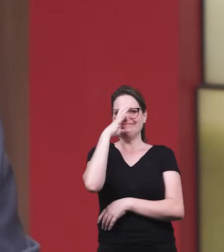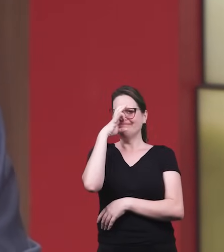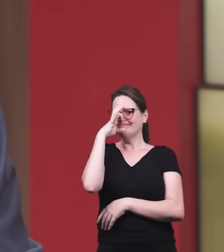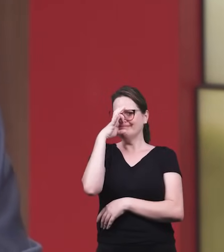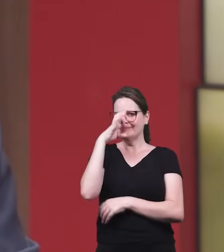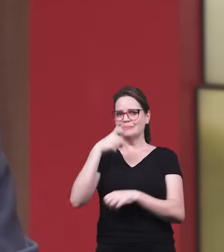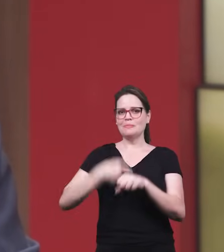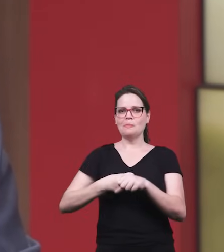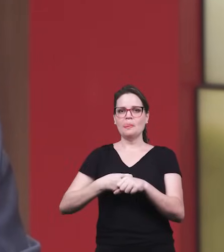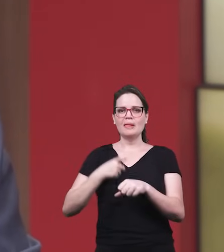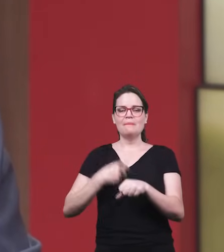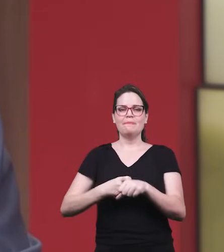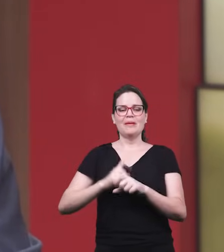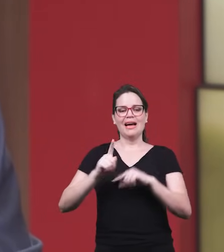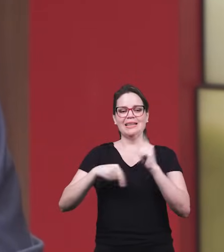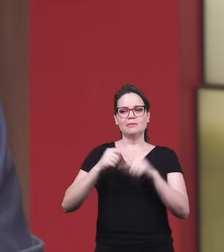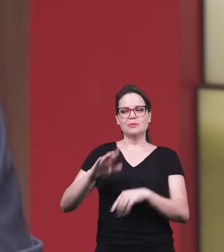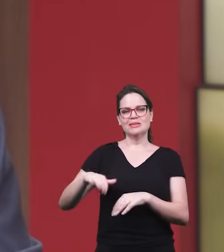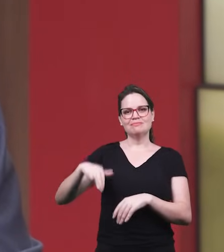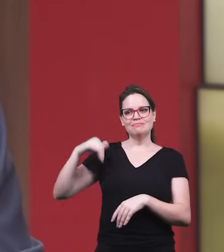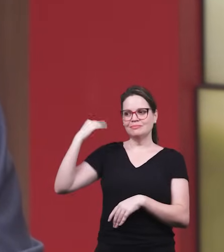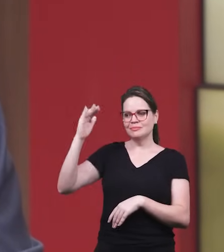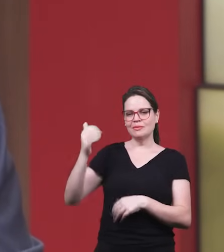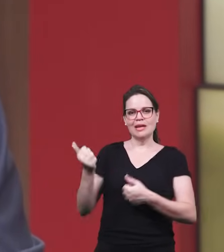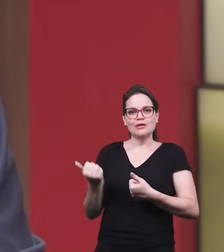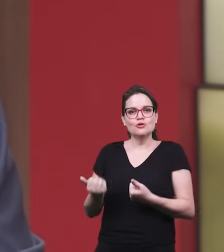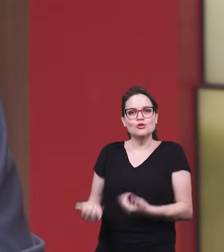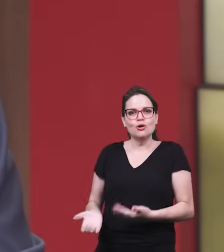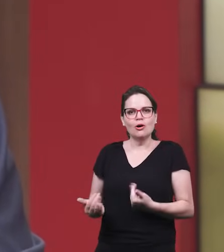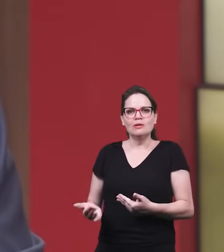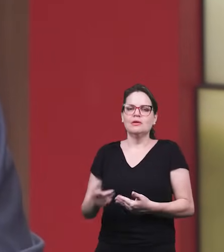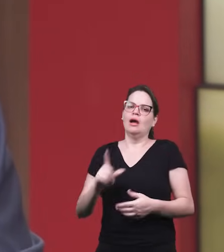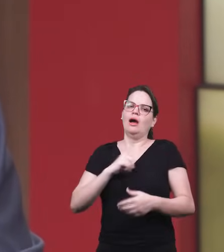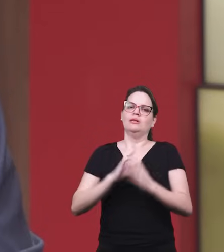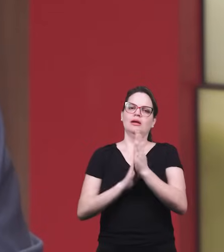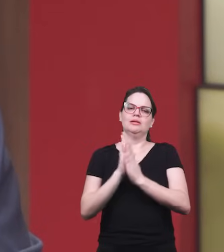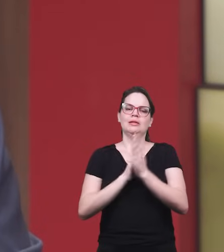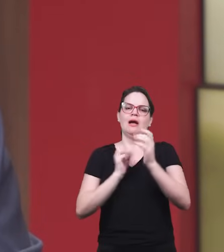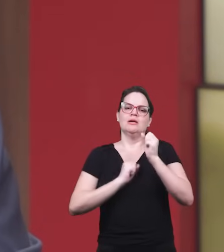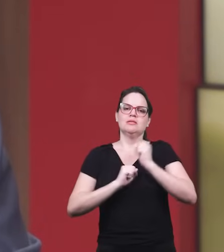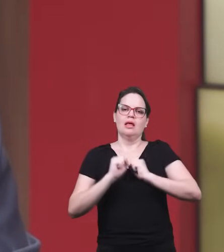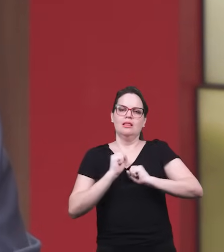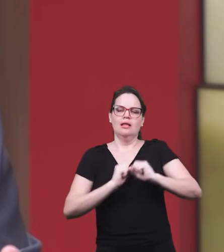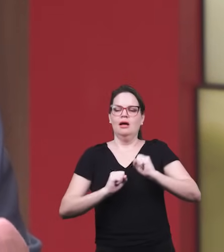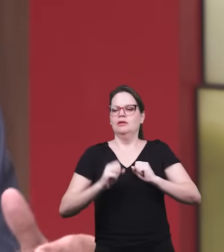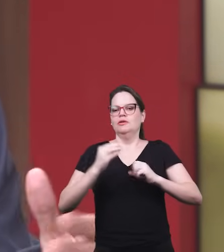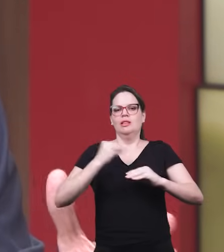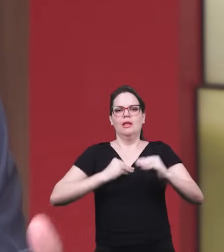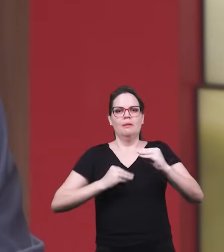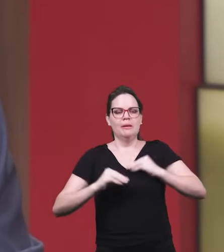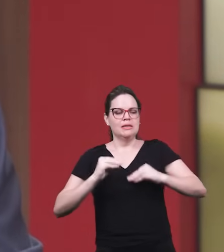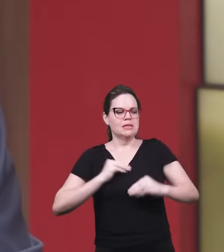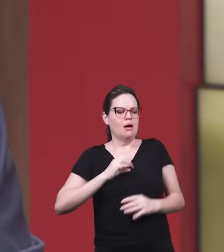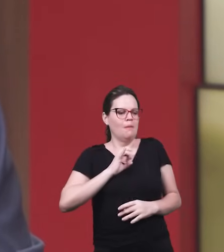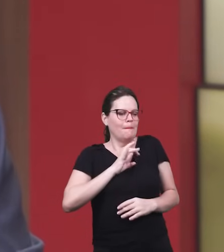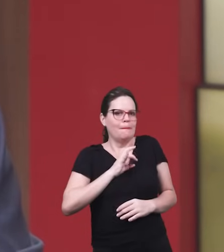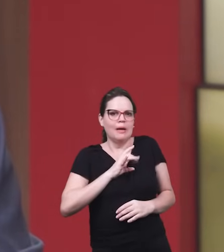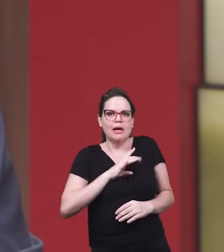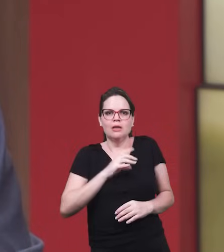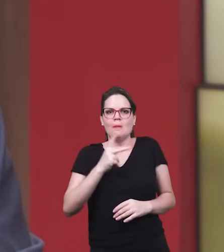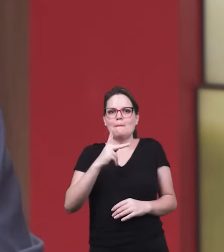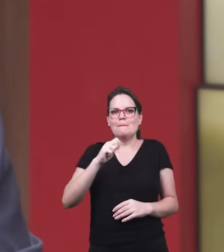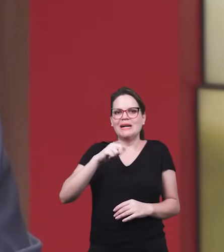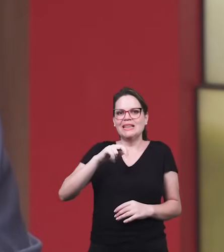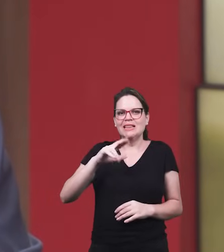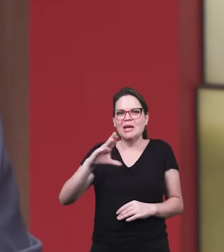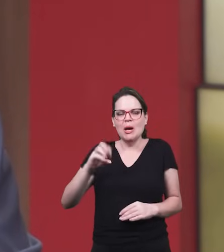com essa questão da ansiedade, das depressões, dos problemas neurológicos relacionados ao medo, ao pânico. E cada